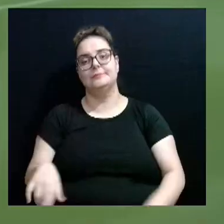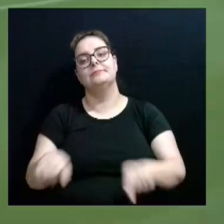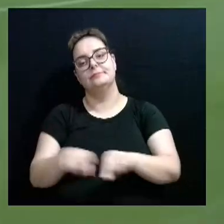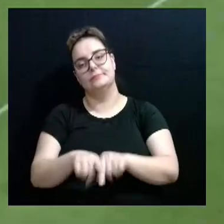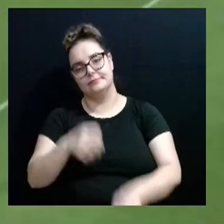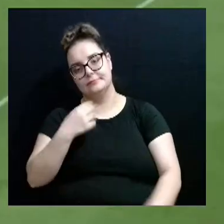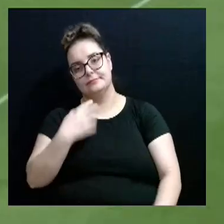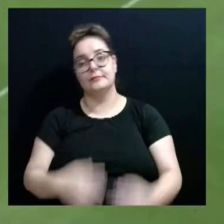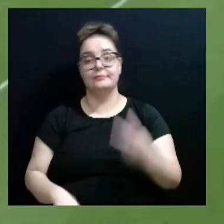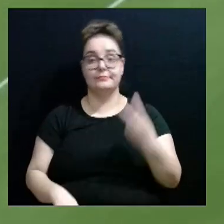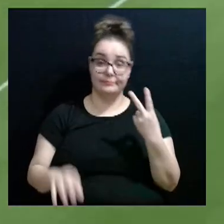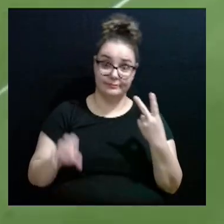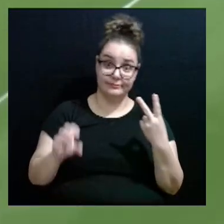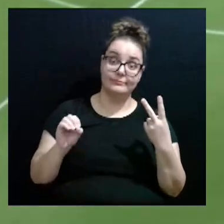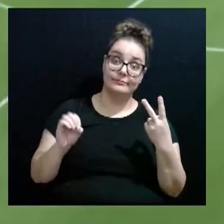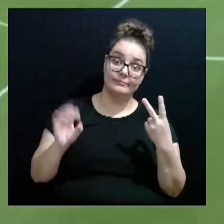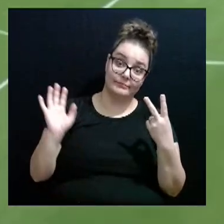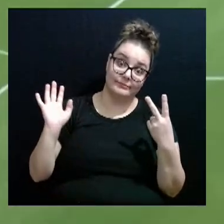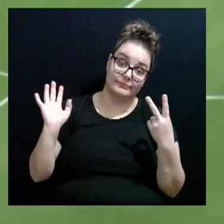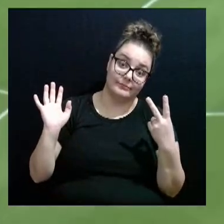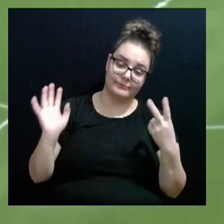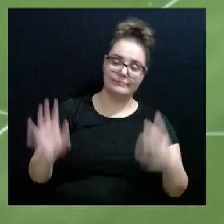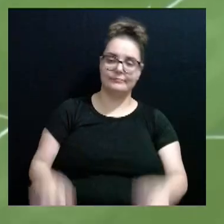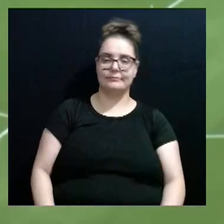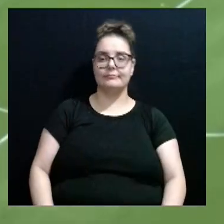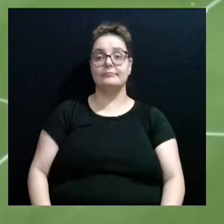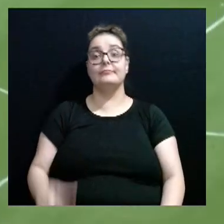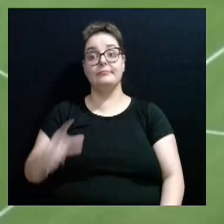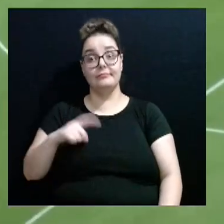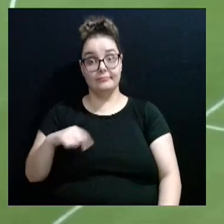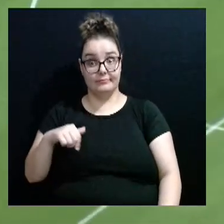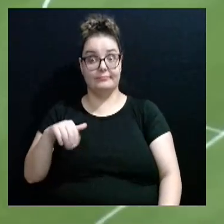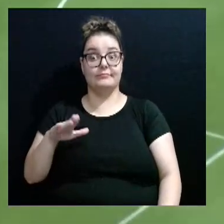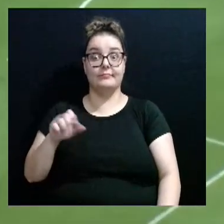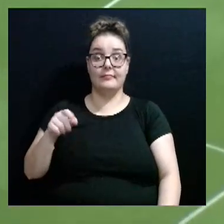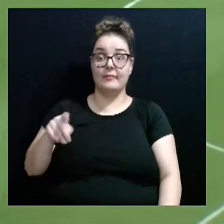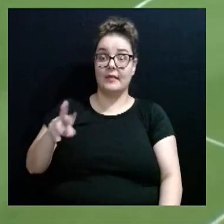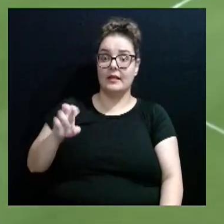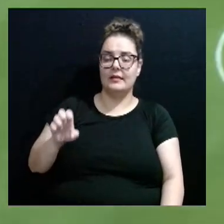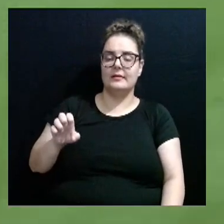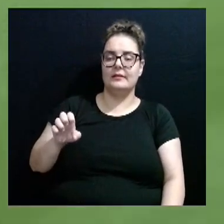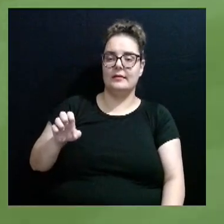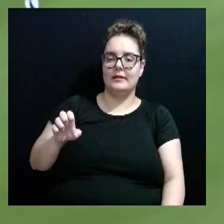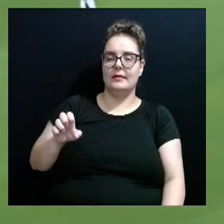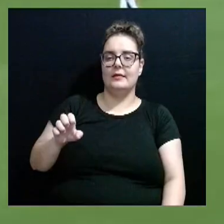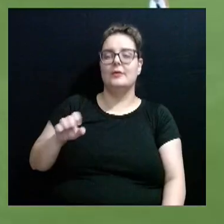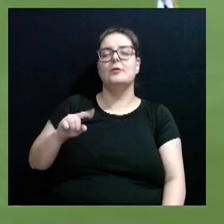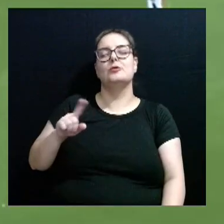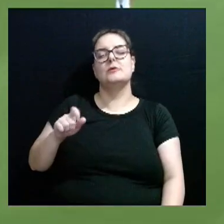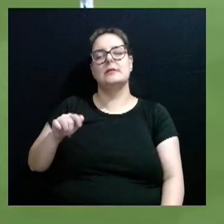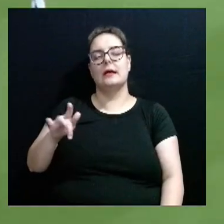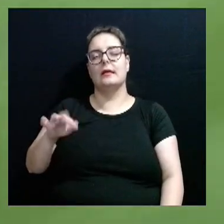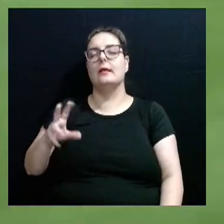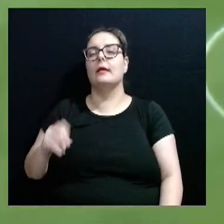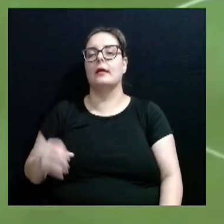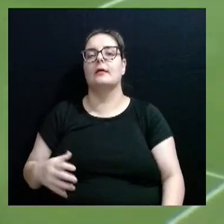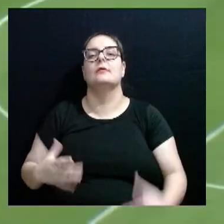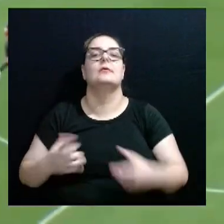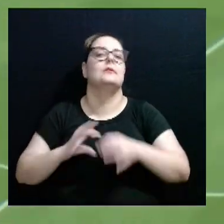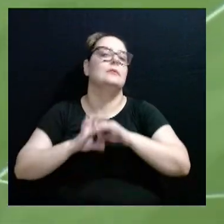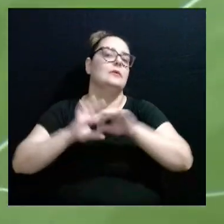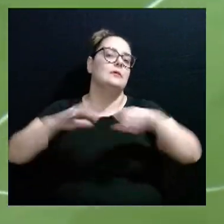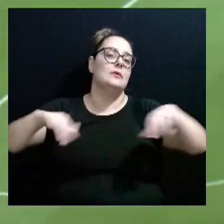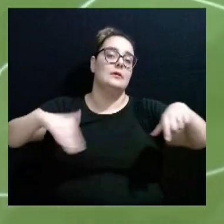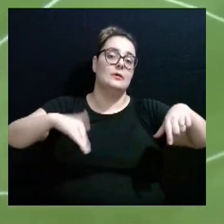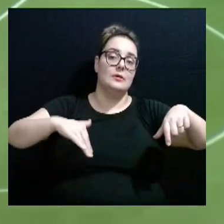2-0. E tinha mais, André Ramalho, o zagueirão, recebeu livre na intermediária e